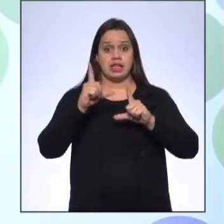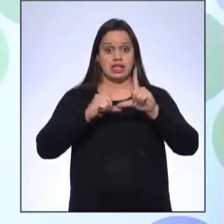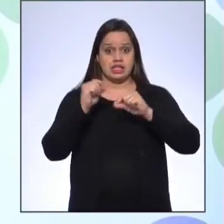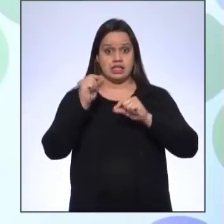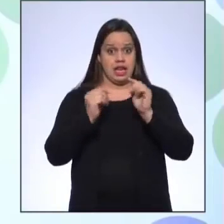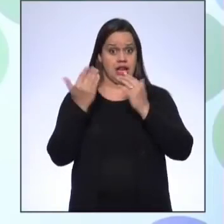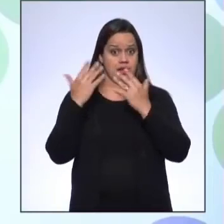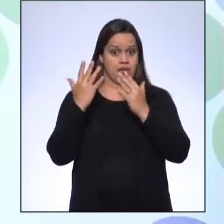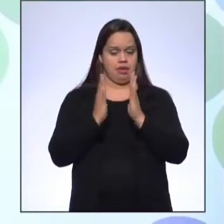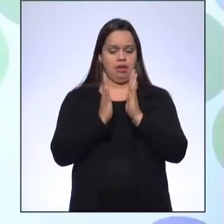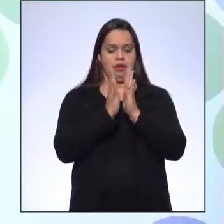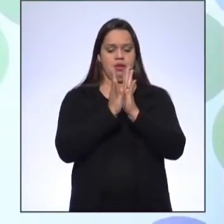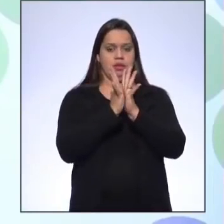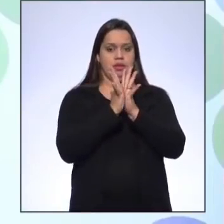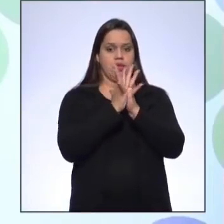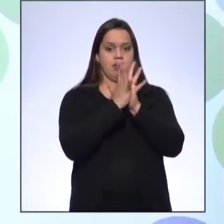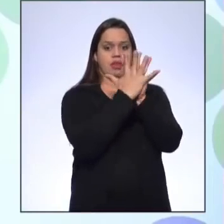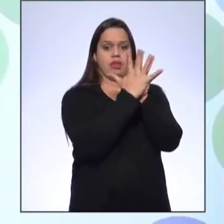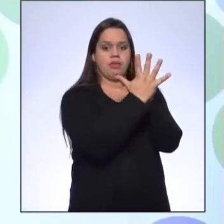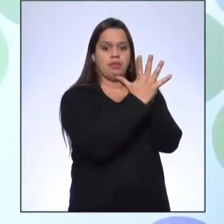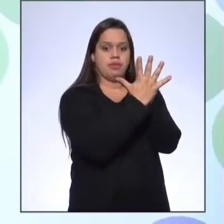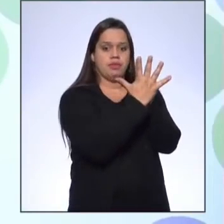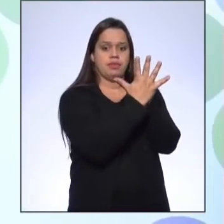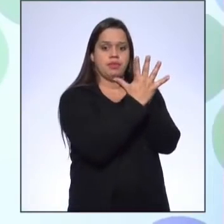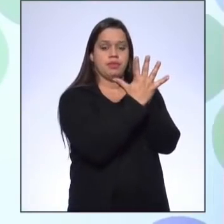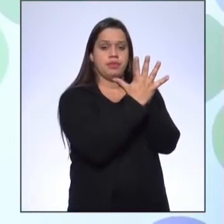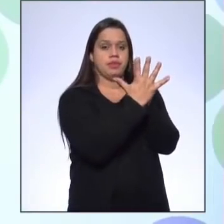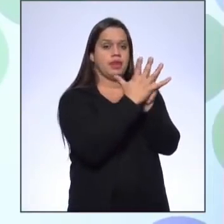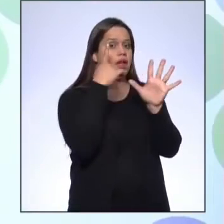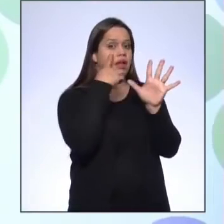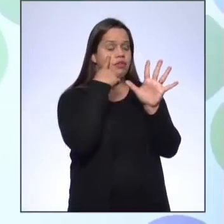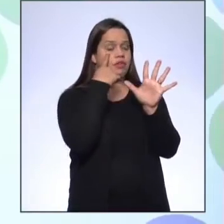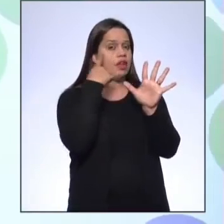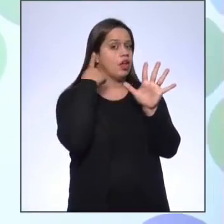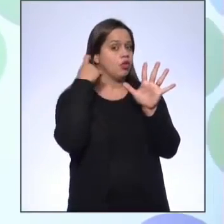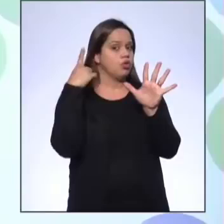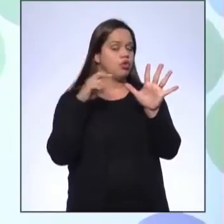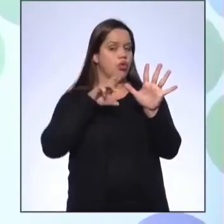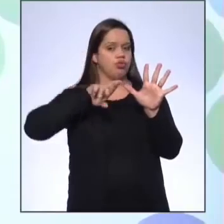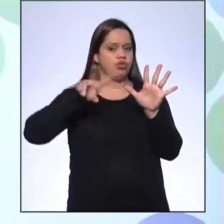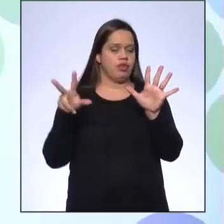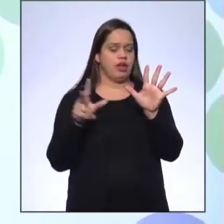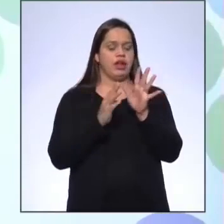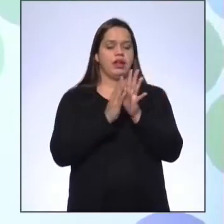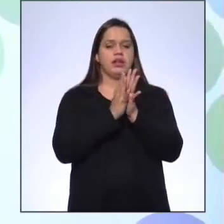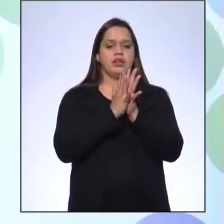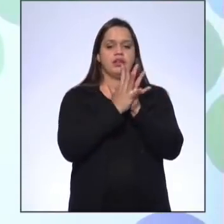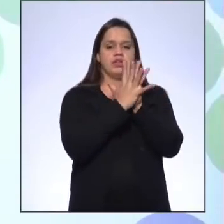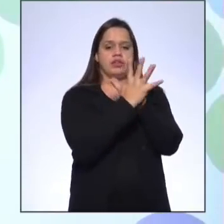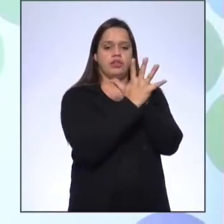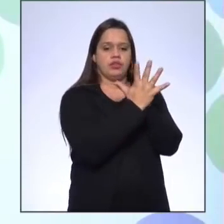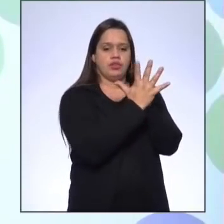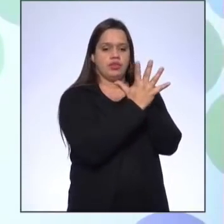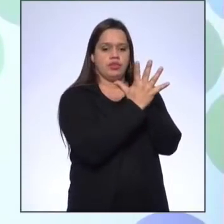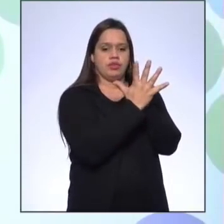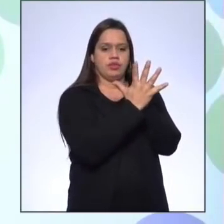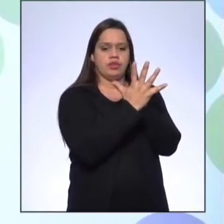estrela. Olha como o som dela é um pouco mais ardidinho, um pouco mais agudo, né?